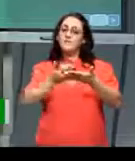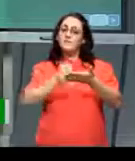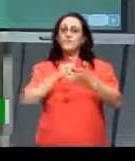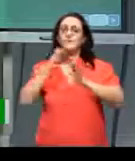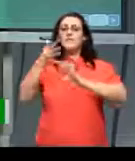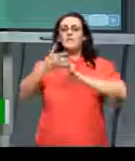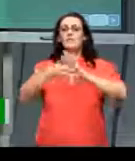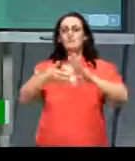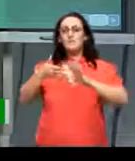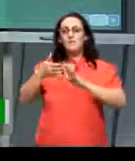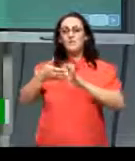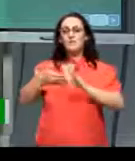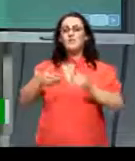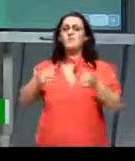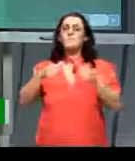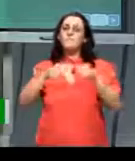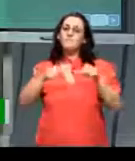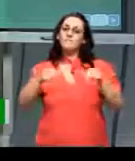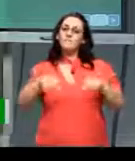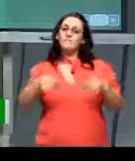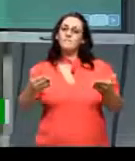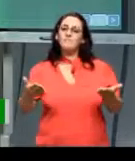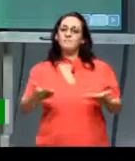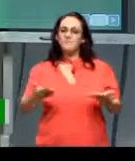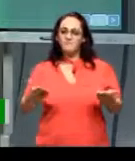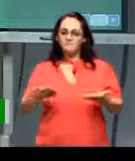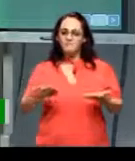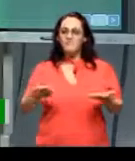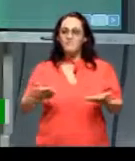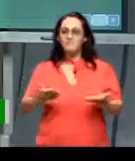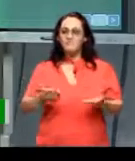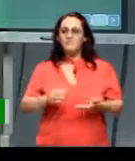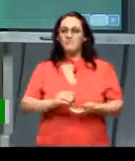Libras que estiveram conosco hoje.